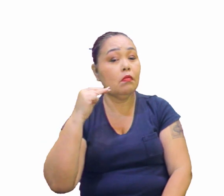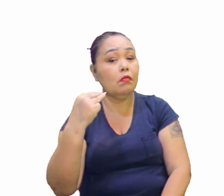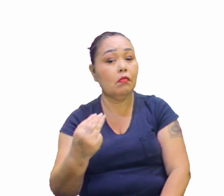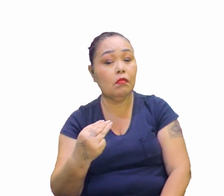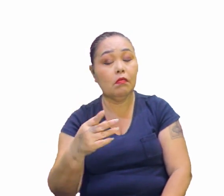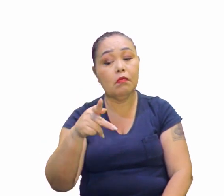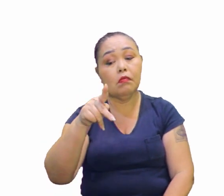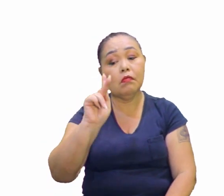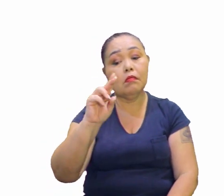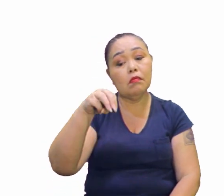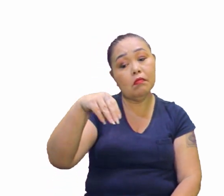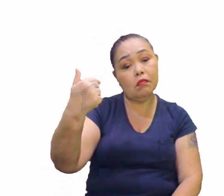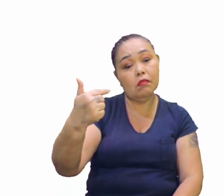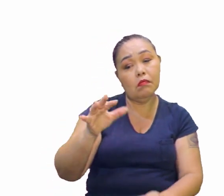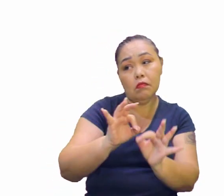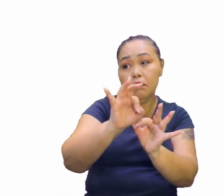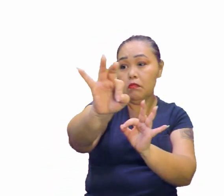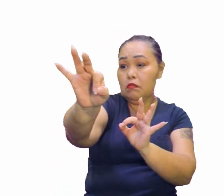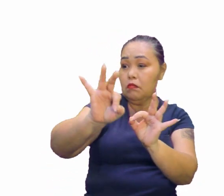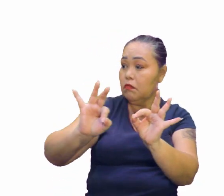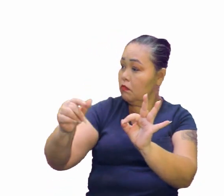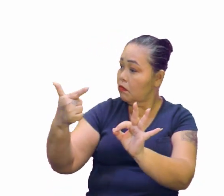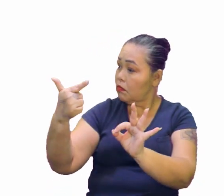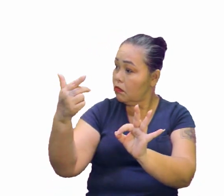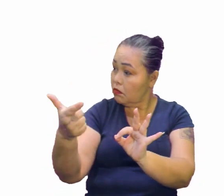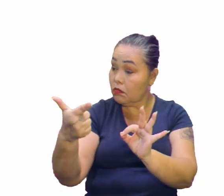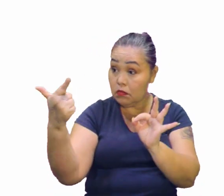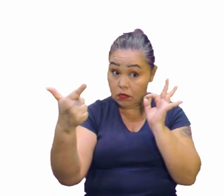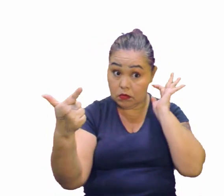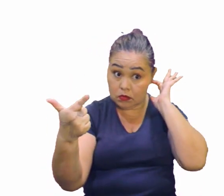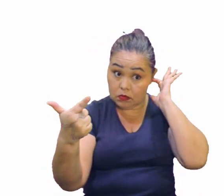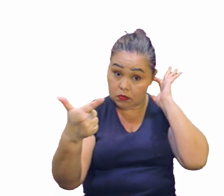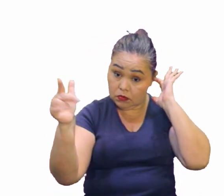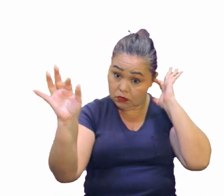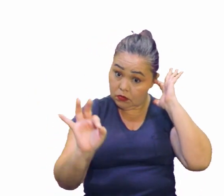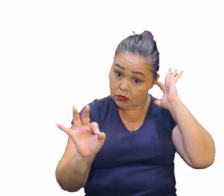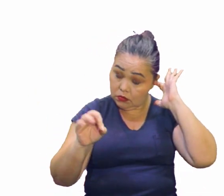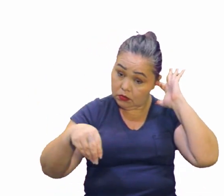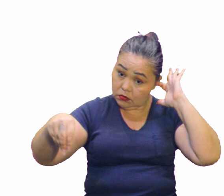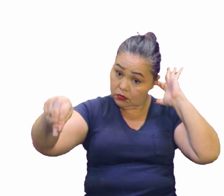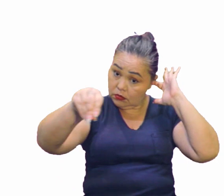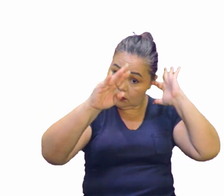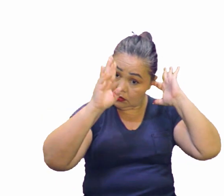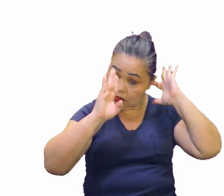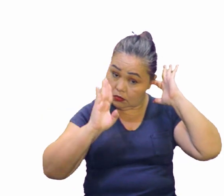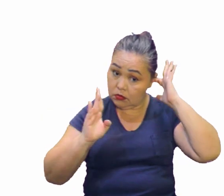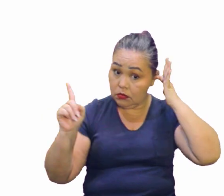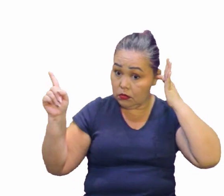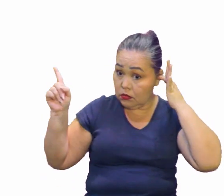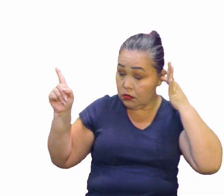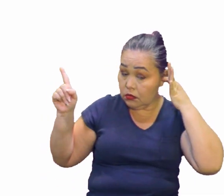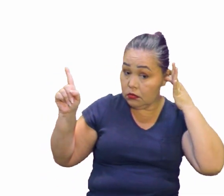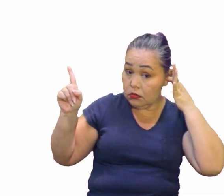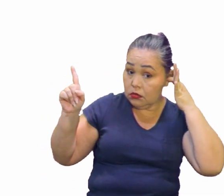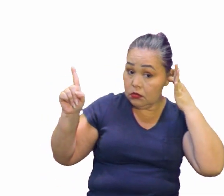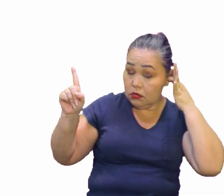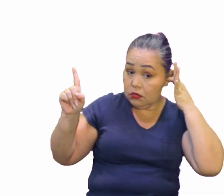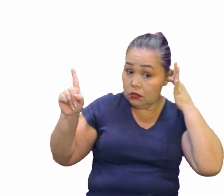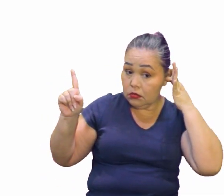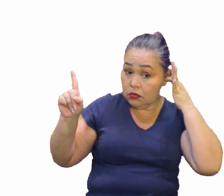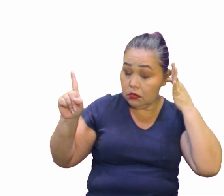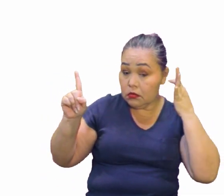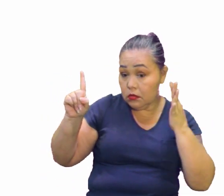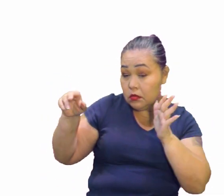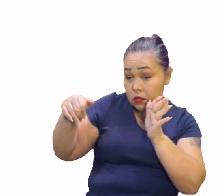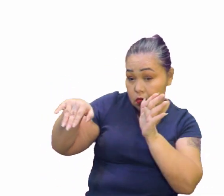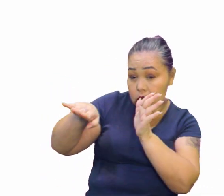de 22% do território brasileiro, ok? Olha só essa área, vem até para o